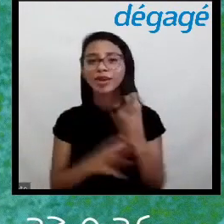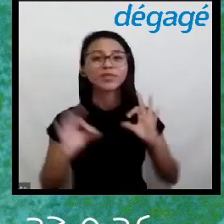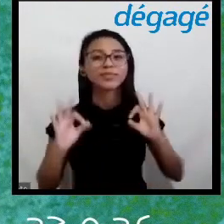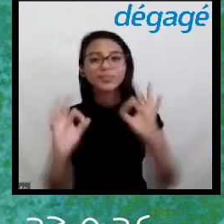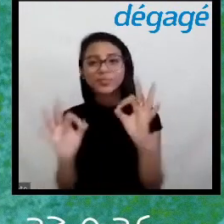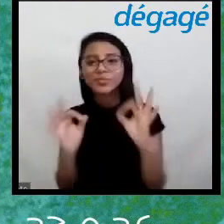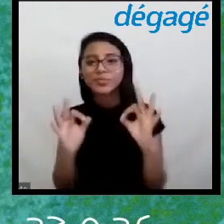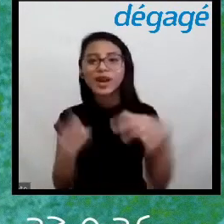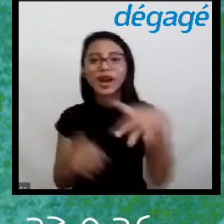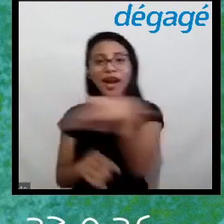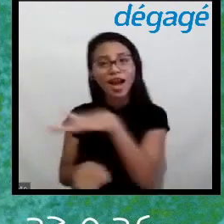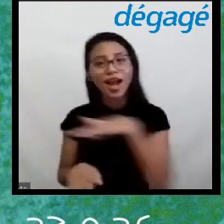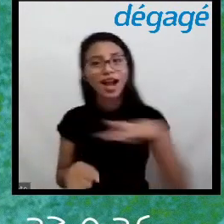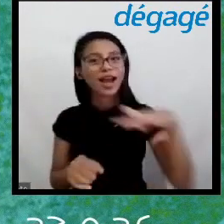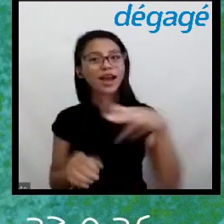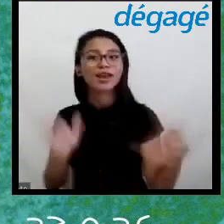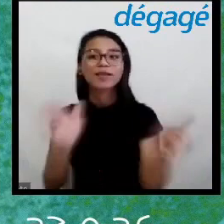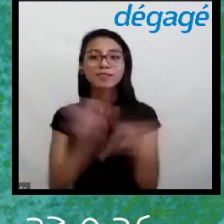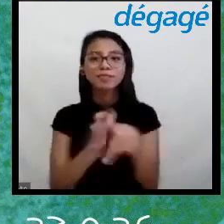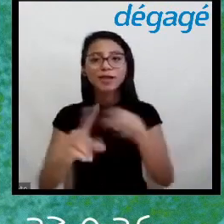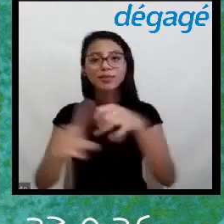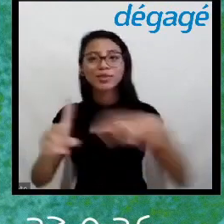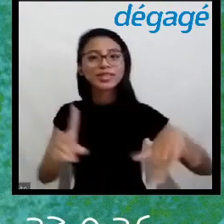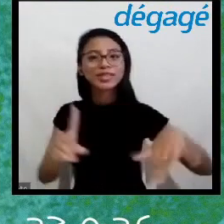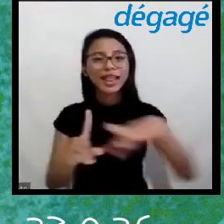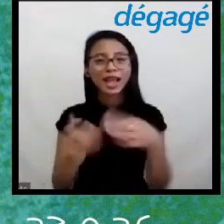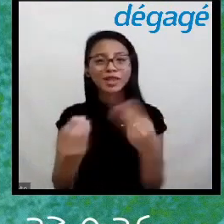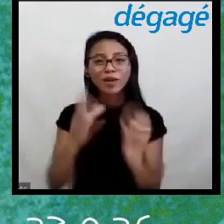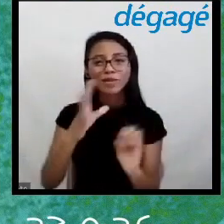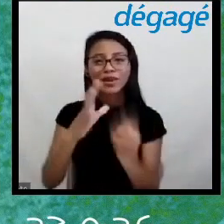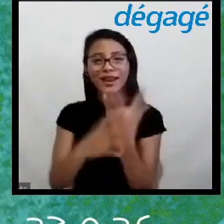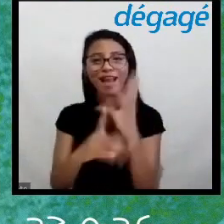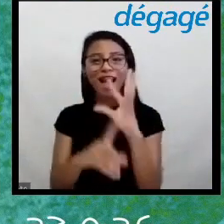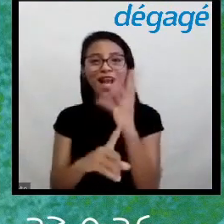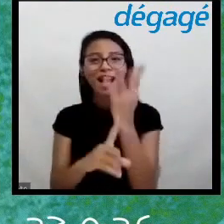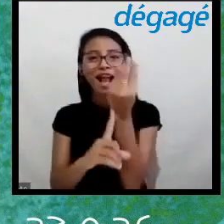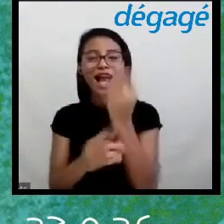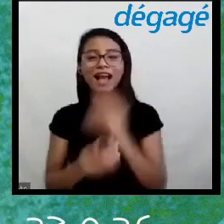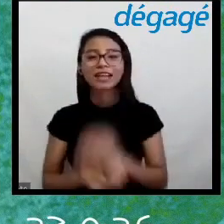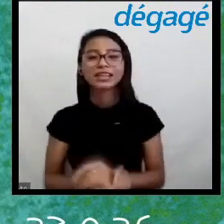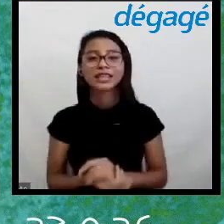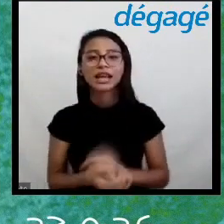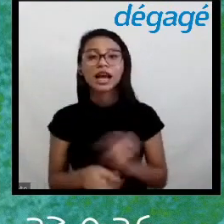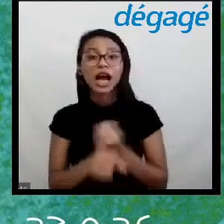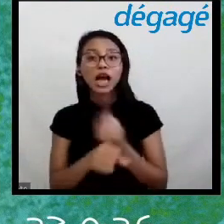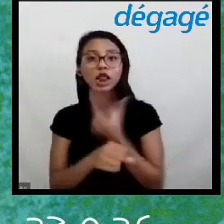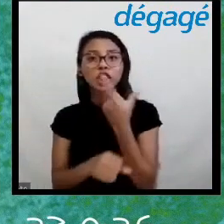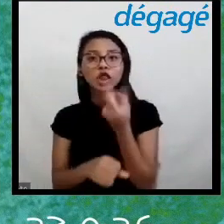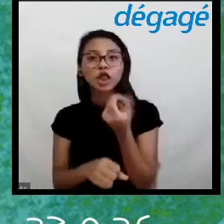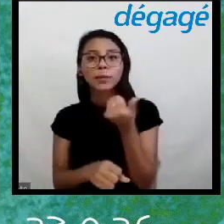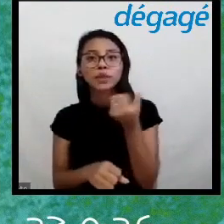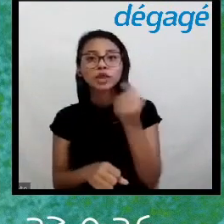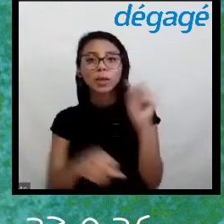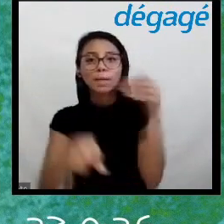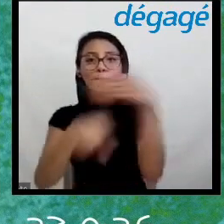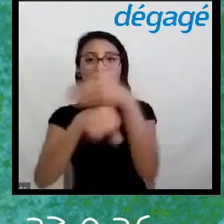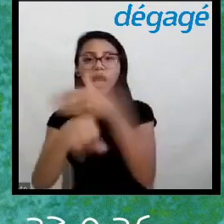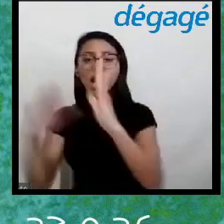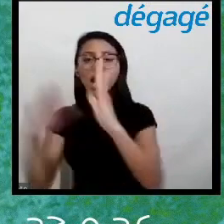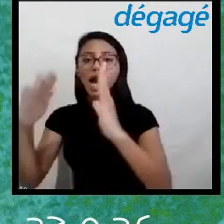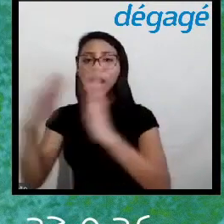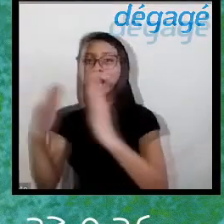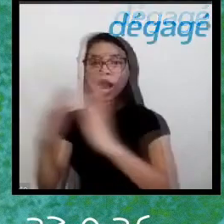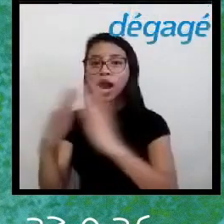estar e produzir arte nessa sociedade, né? Desde 2018 a gente ocupa a Casa Sapucaia, que é o lugar onde aconteceu a oficina